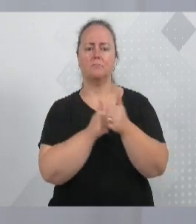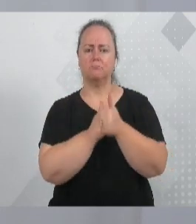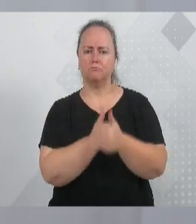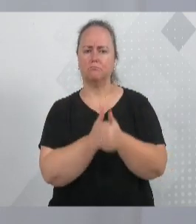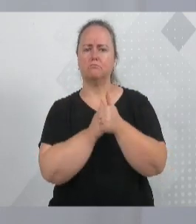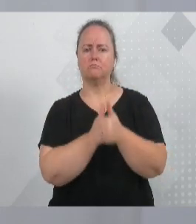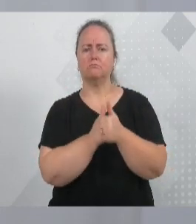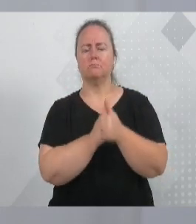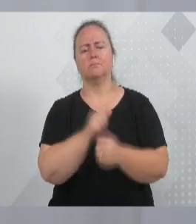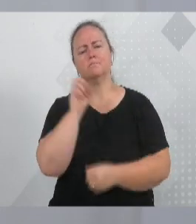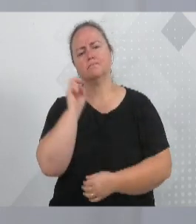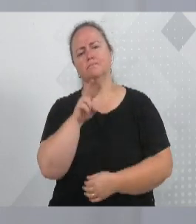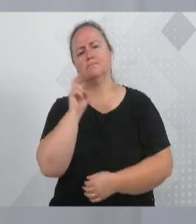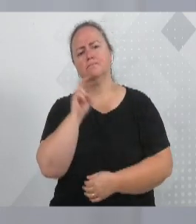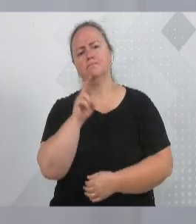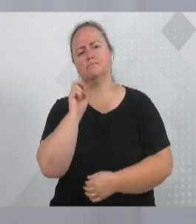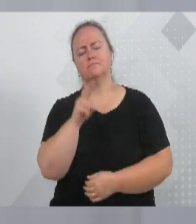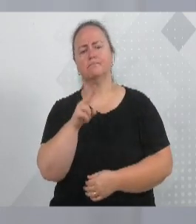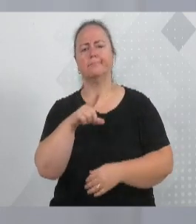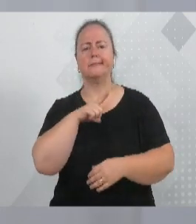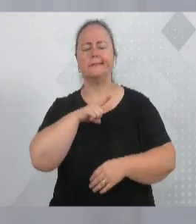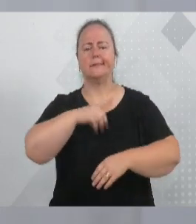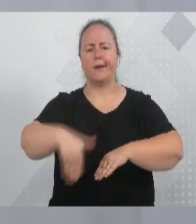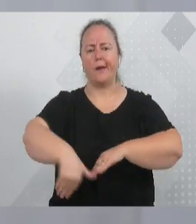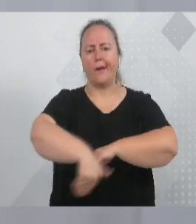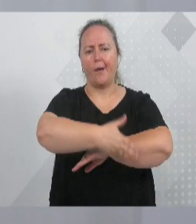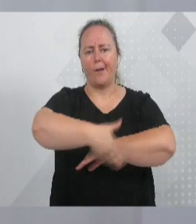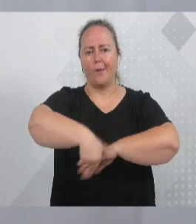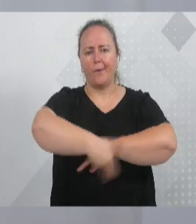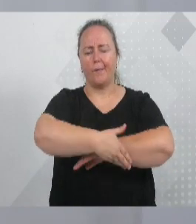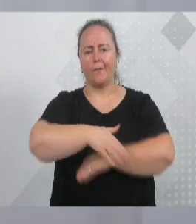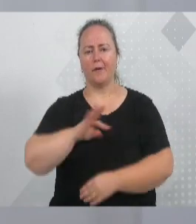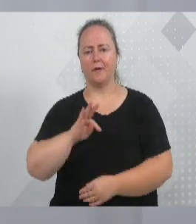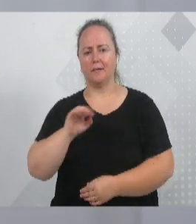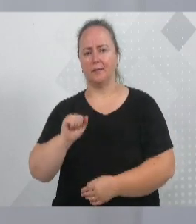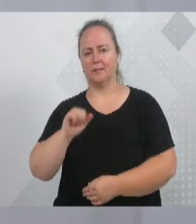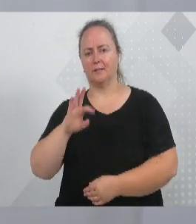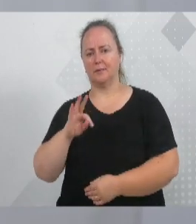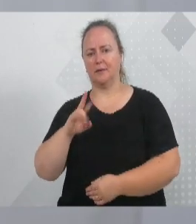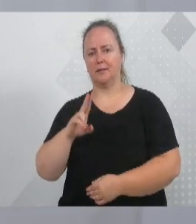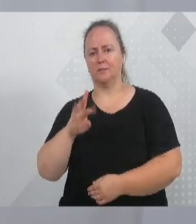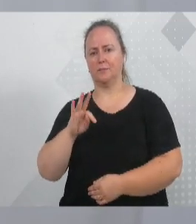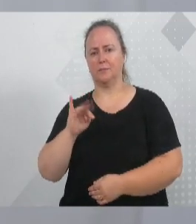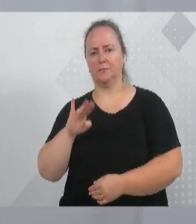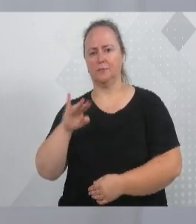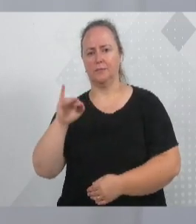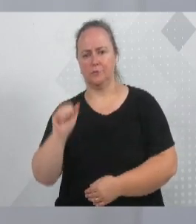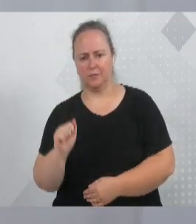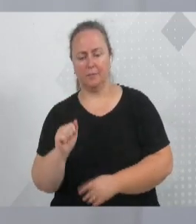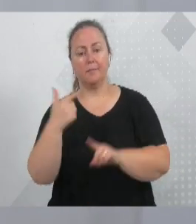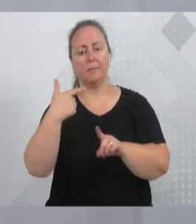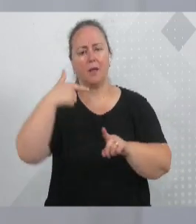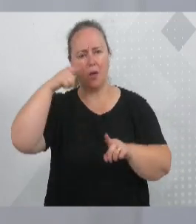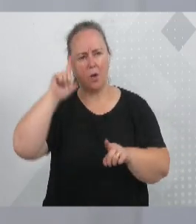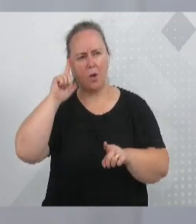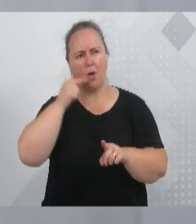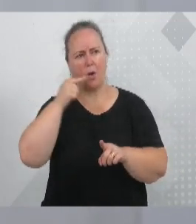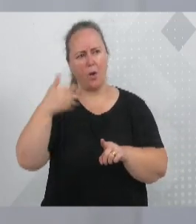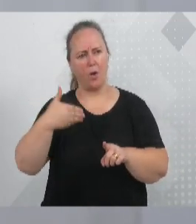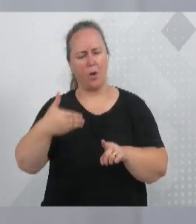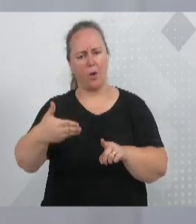asuas n estatu tibas e essa semana ontem na verdade eu estive